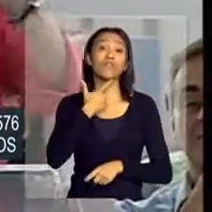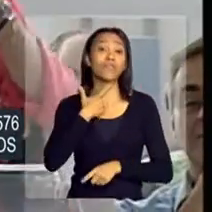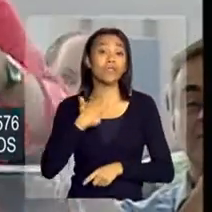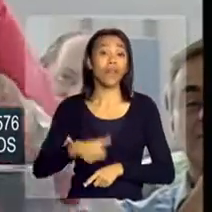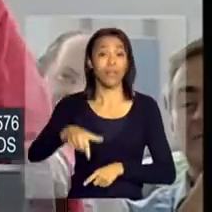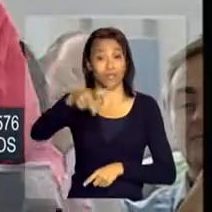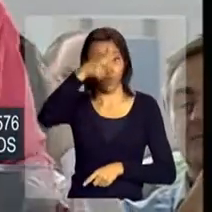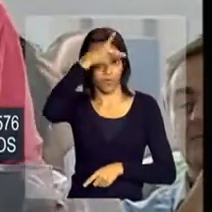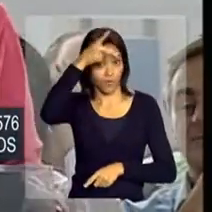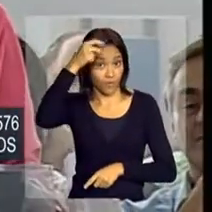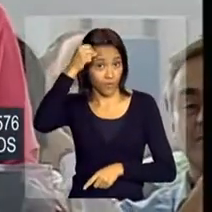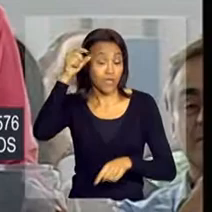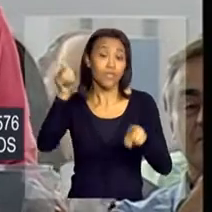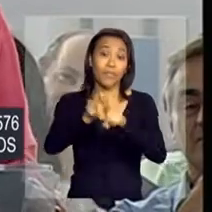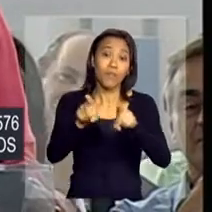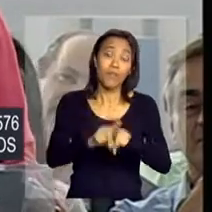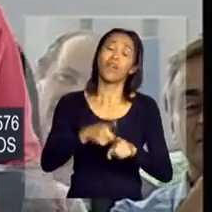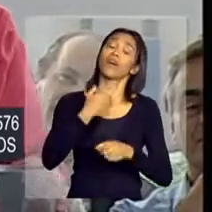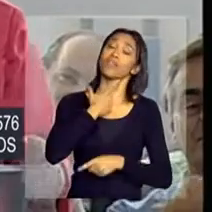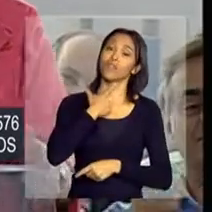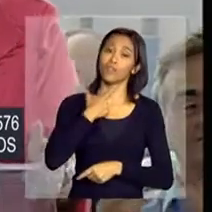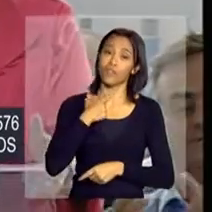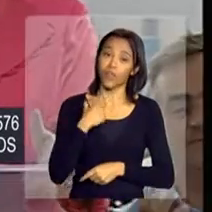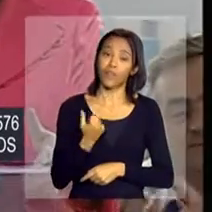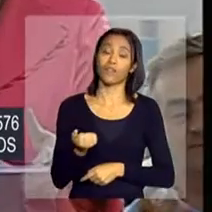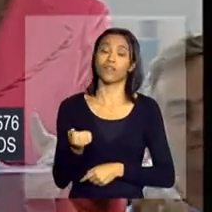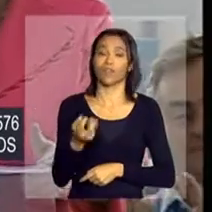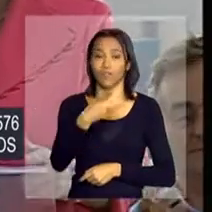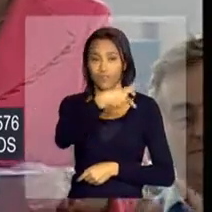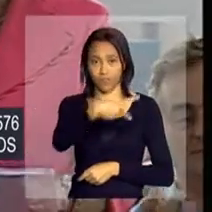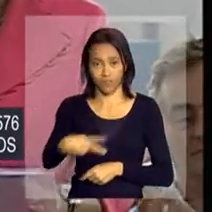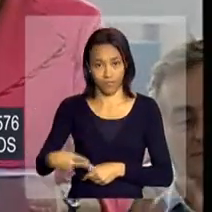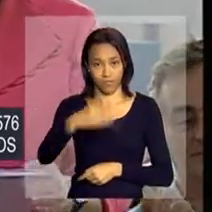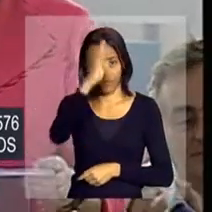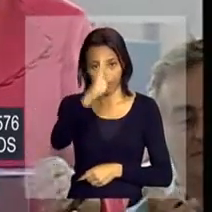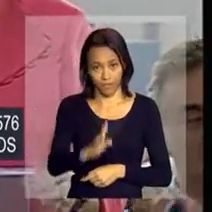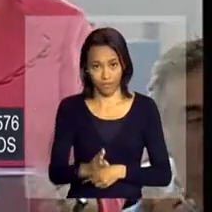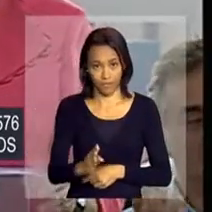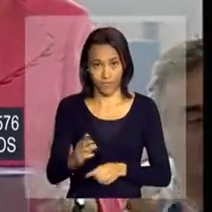prefeito e o desejo da presidenta da República.